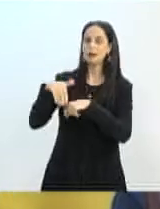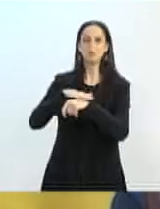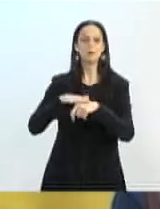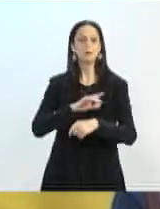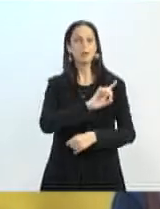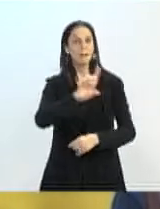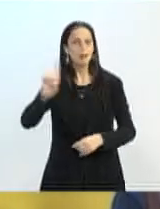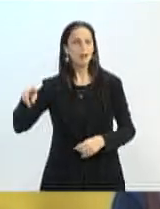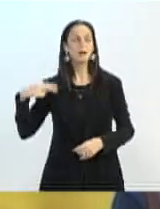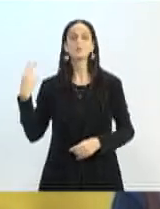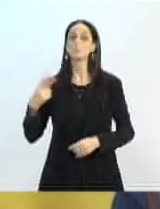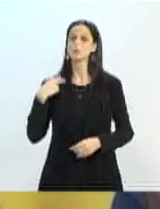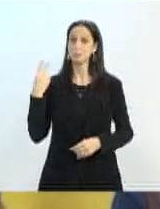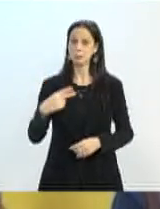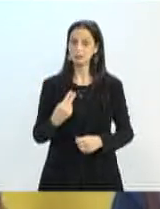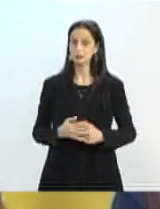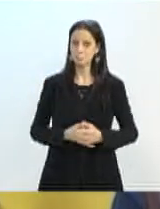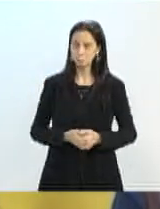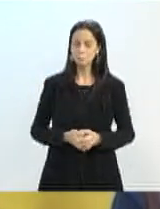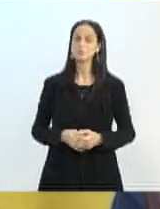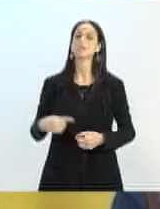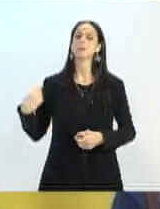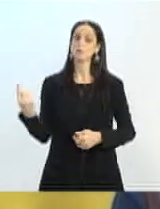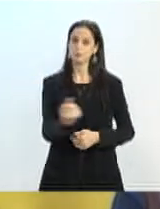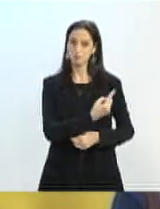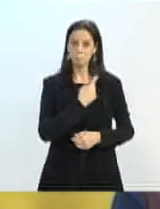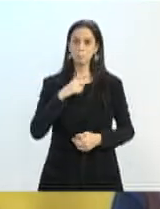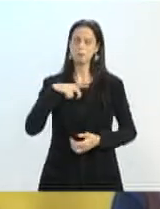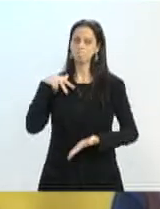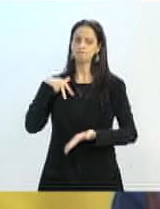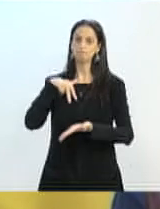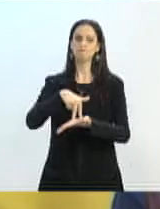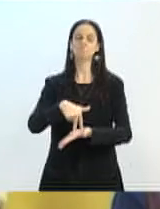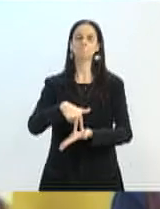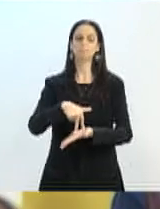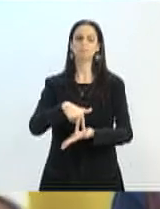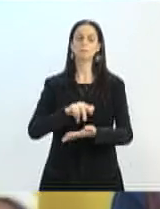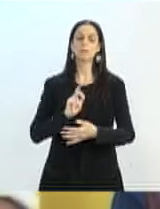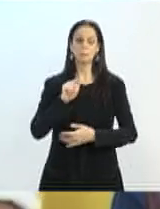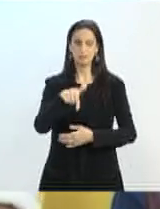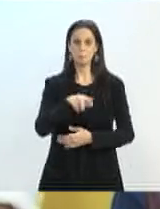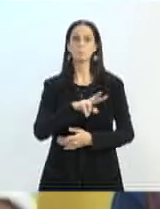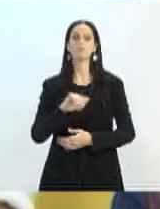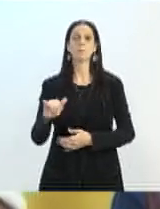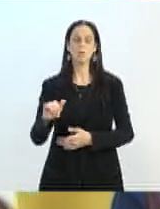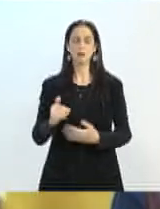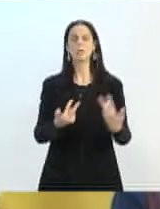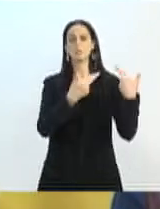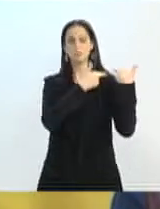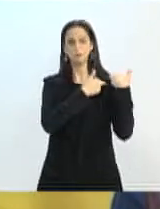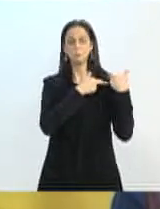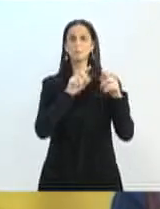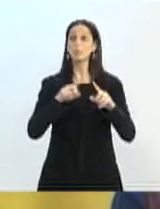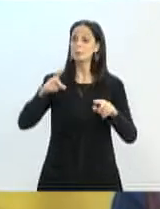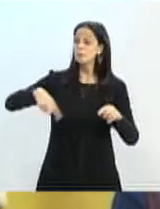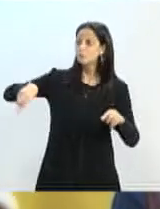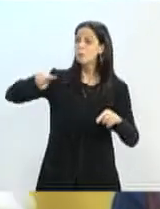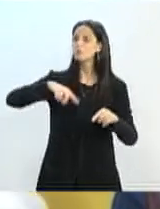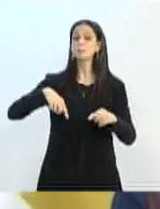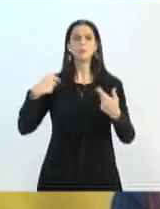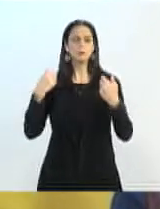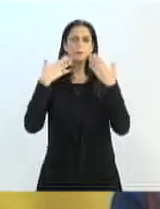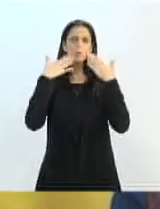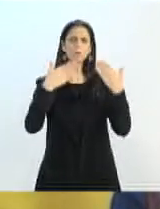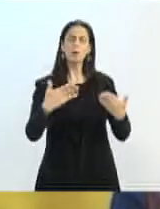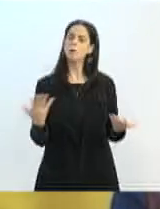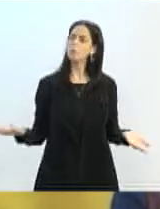um dos vereadores. Cada um daqui vai ter o seu posicionamento, vai fazer a sua parte, mas é importante que o servidor mostre o seu descontentamento com a